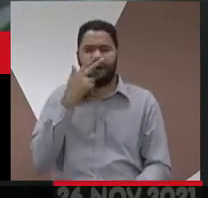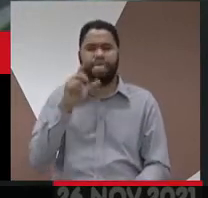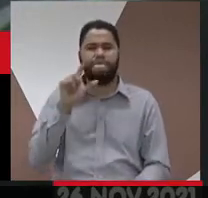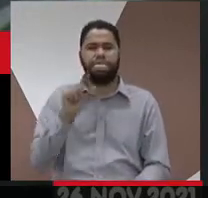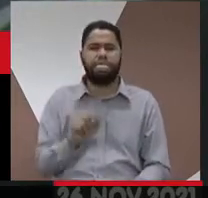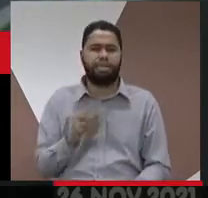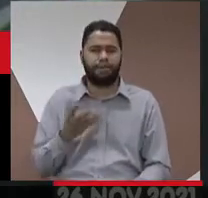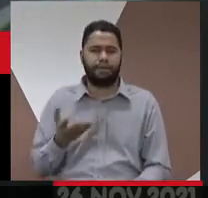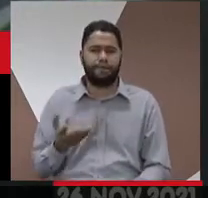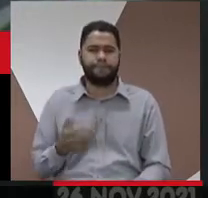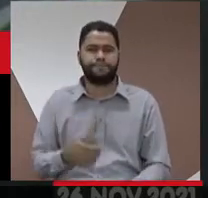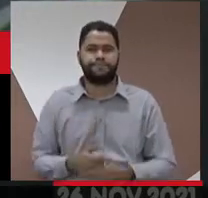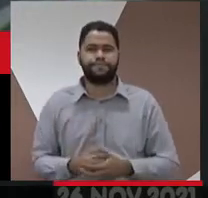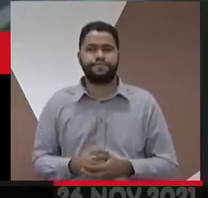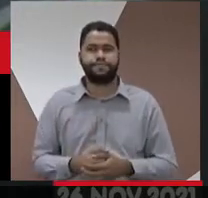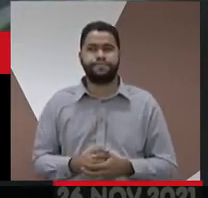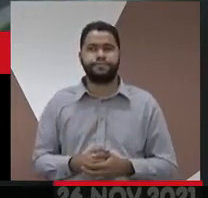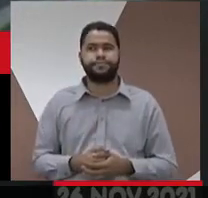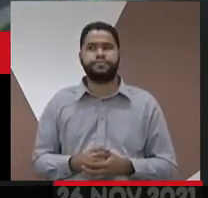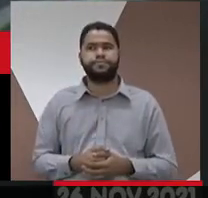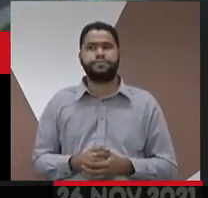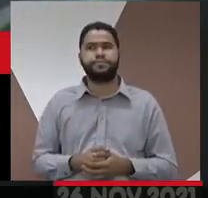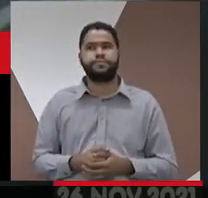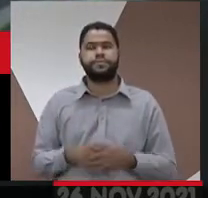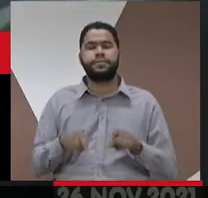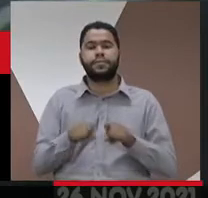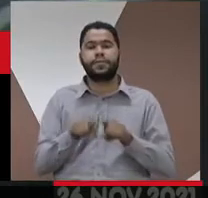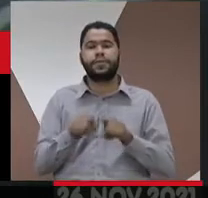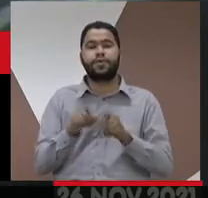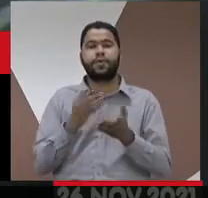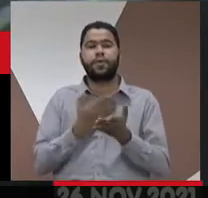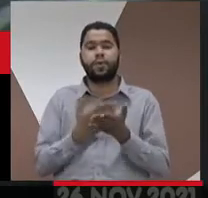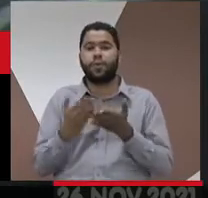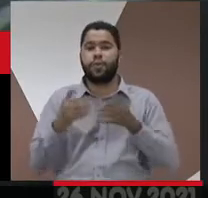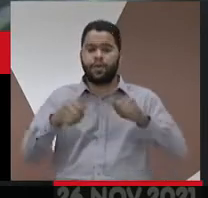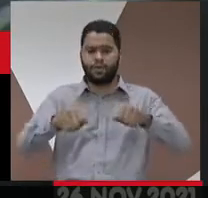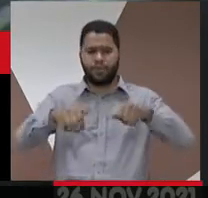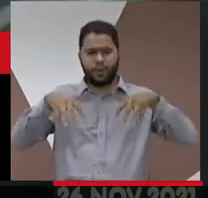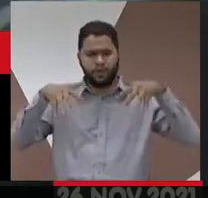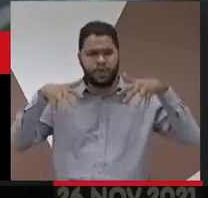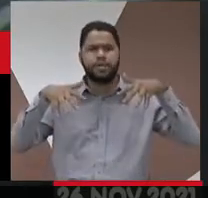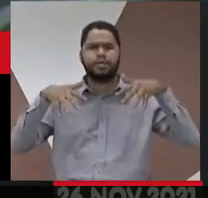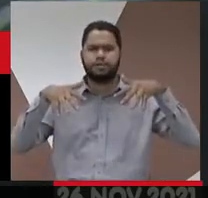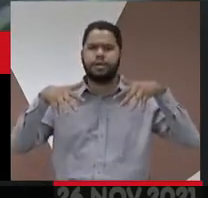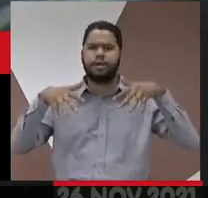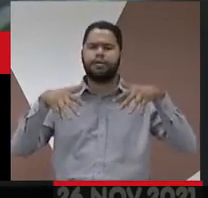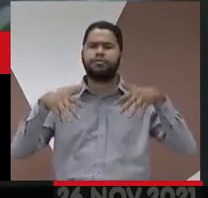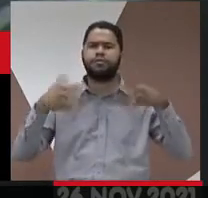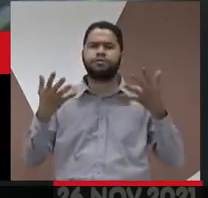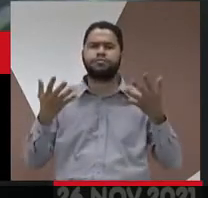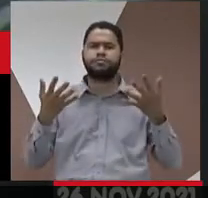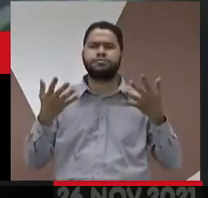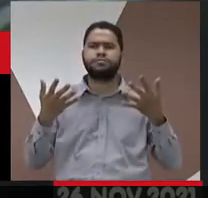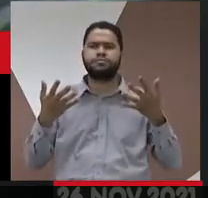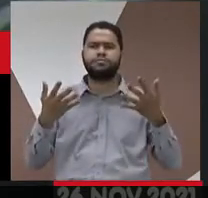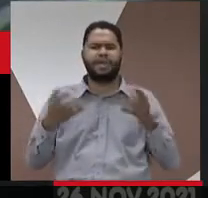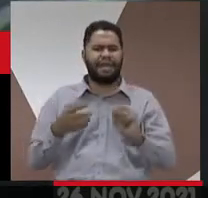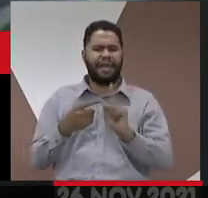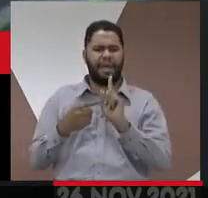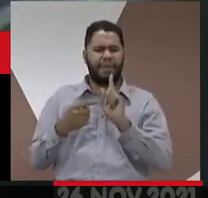descarregadas. Ou seja, começa uma audiência pública, séria, a última, e te dá um microfone